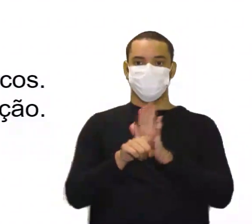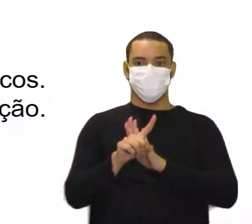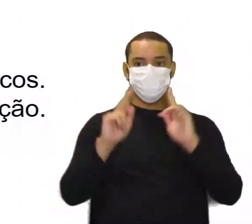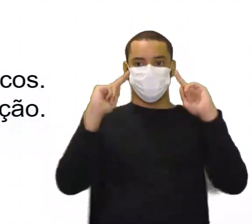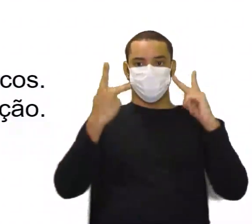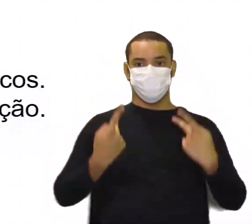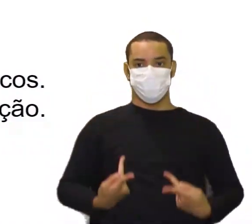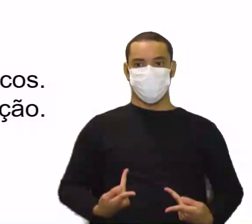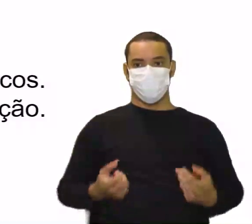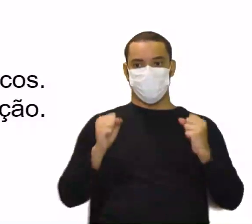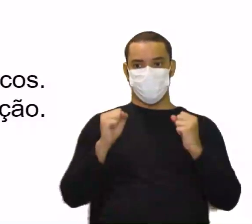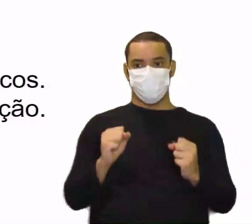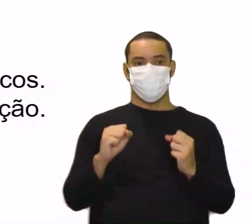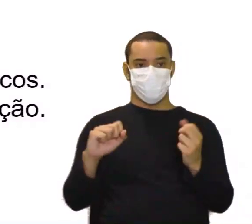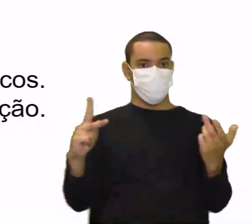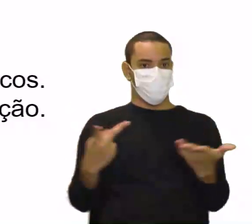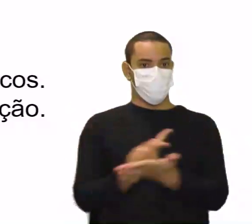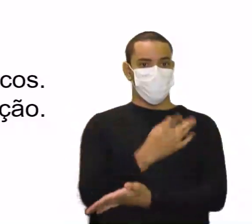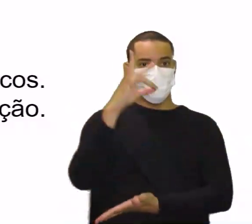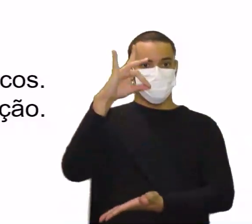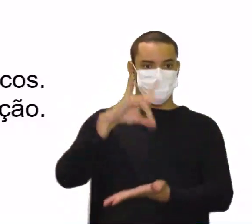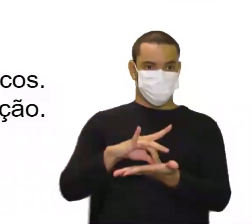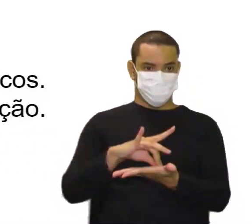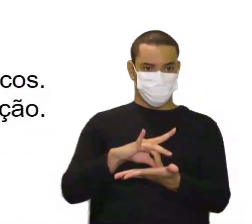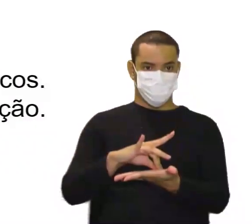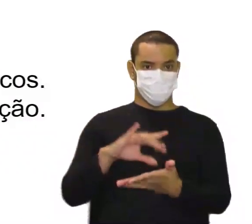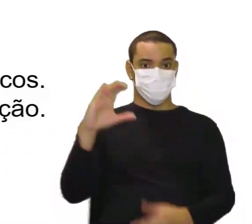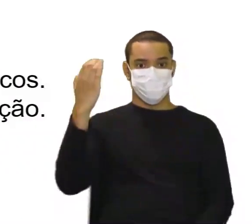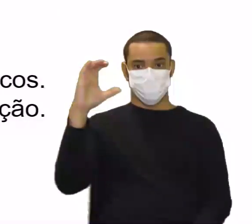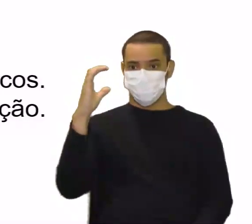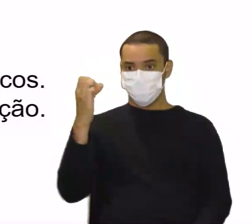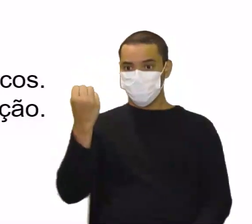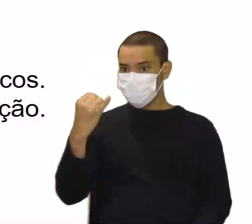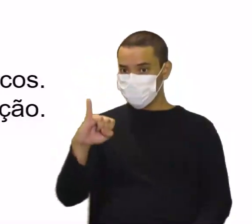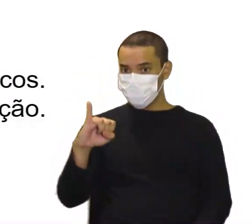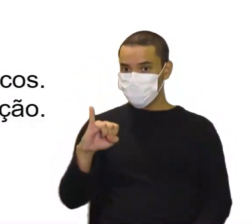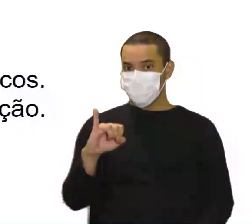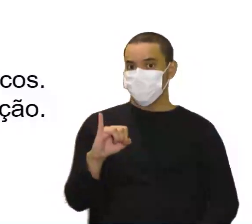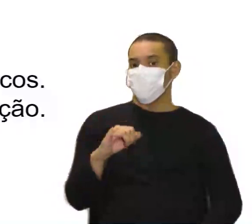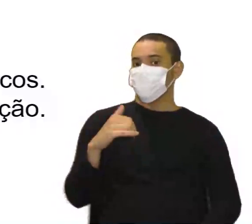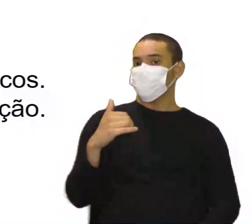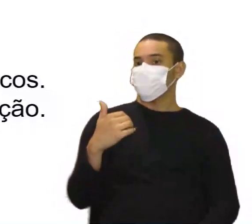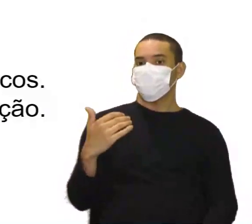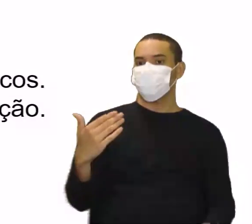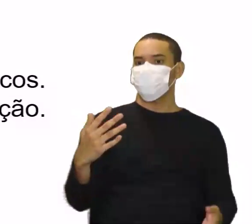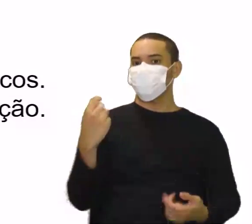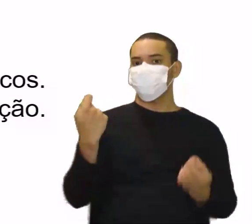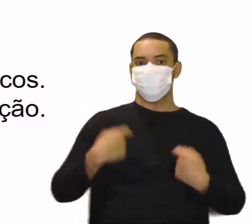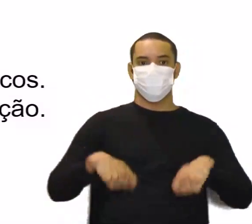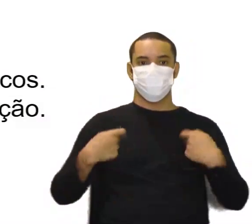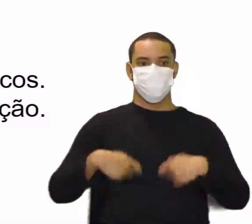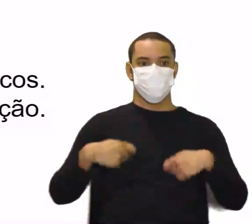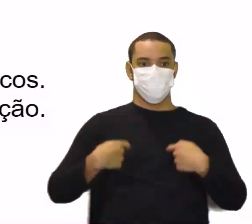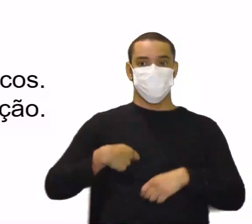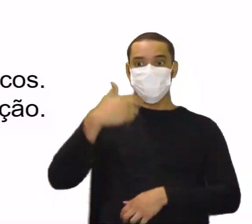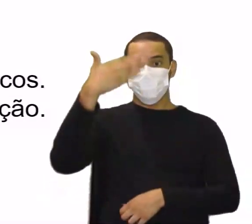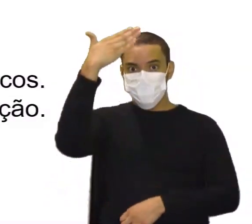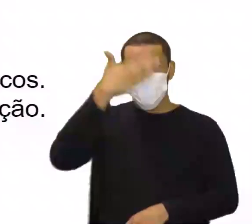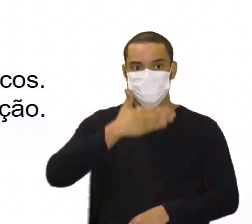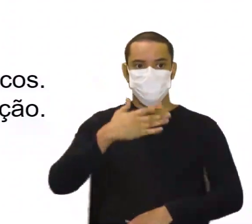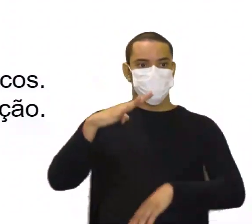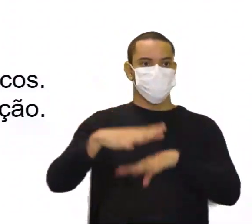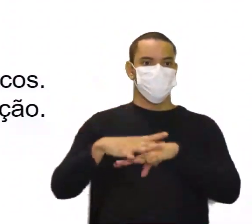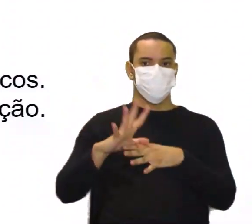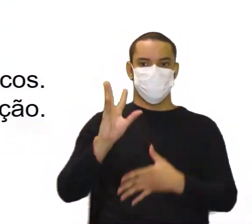pode se considerar verdadeira ciência, se não passa, né, por uma demonstração